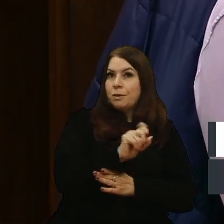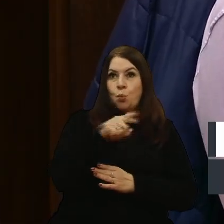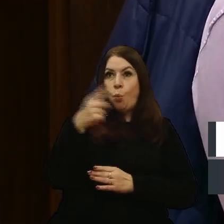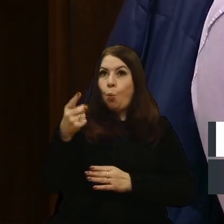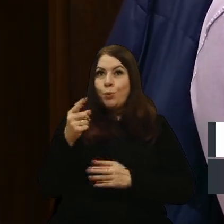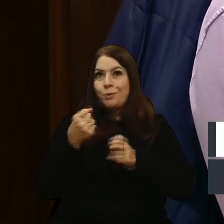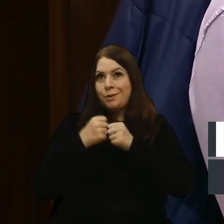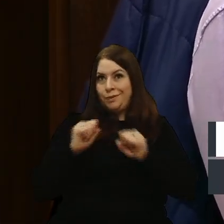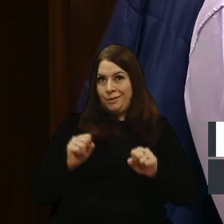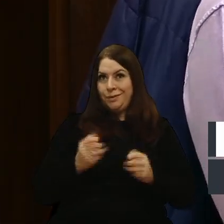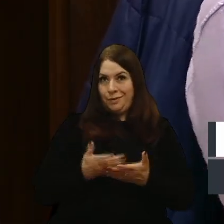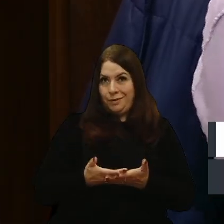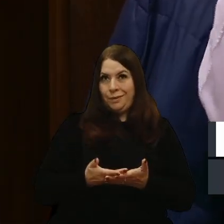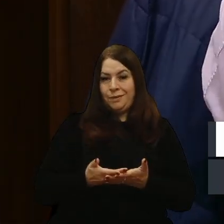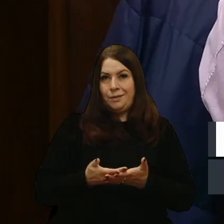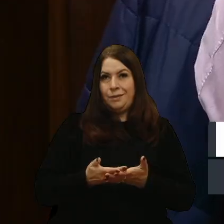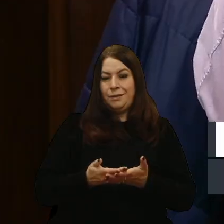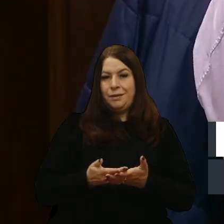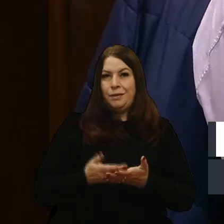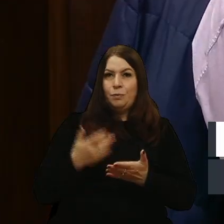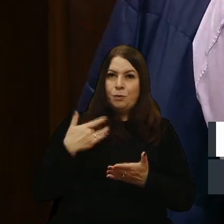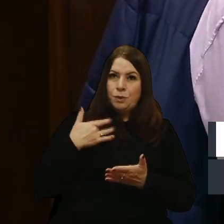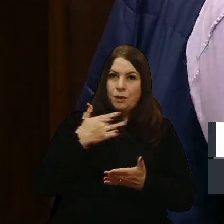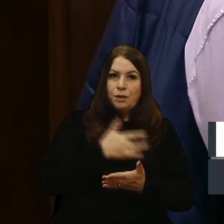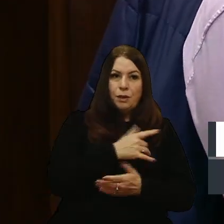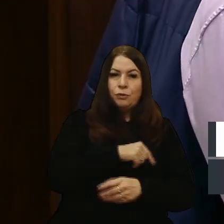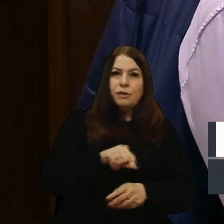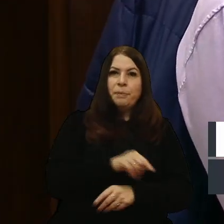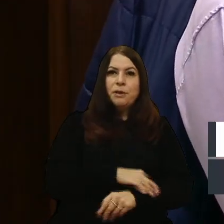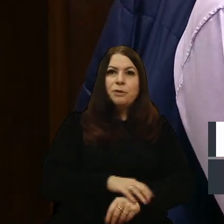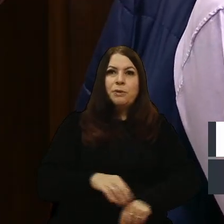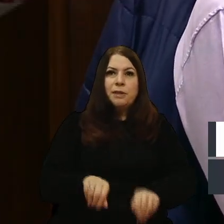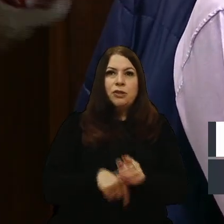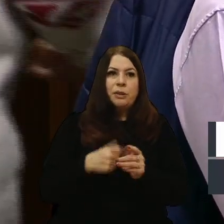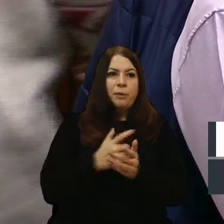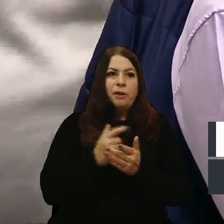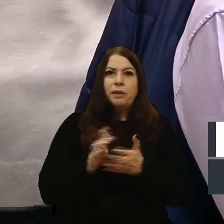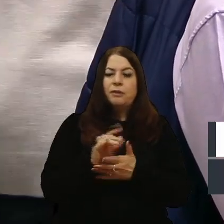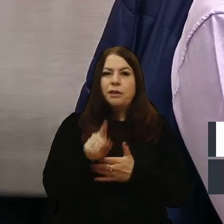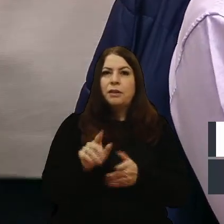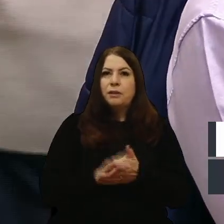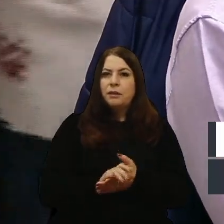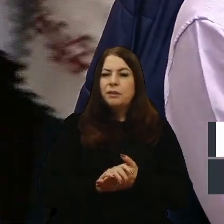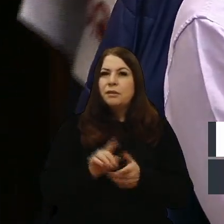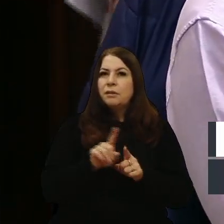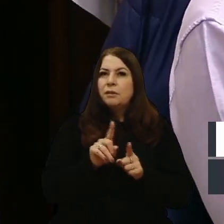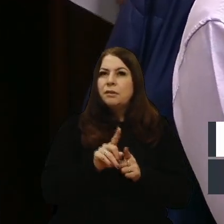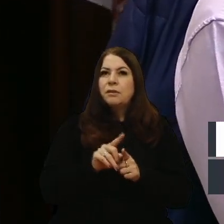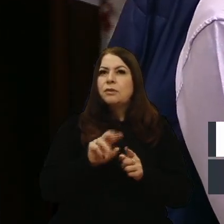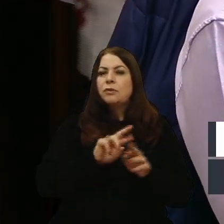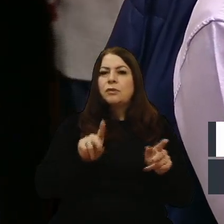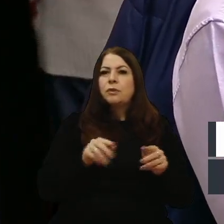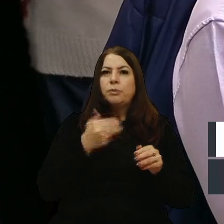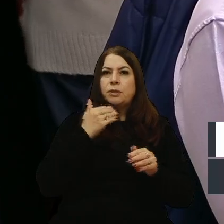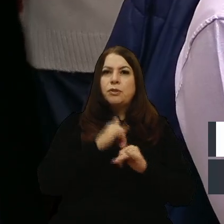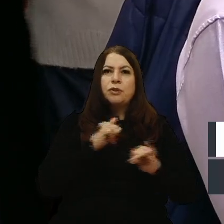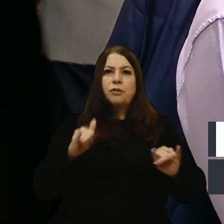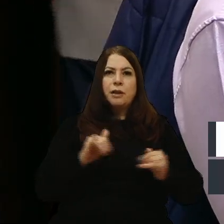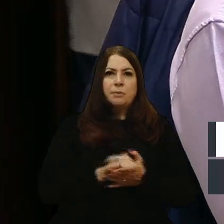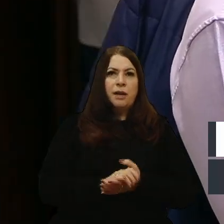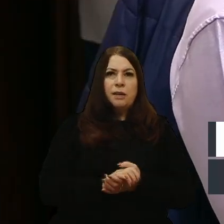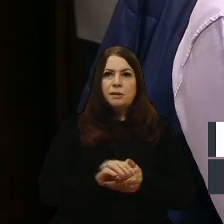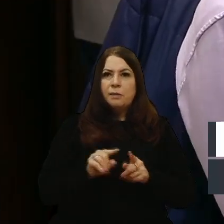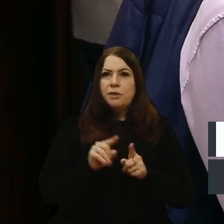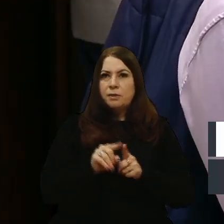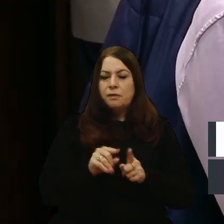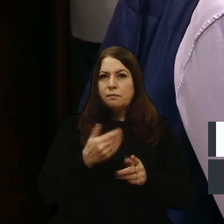outras secretarias, como saúde, etc, etc. Então, não há nenhuma má-fé. Eu podia ter feito vários pedidos em regime